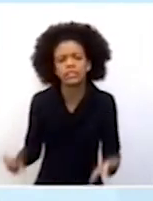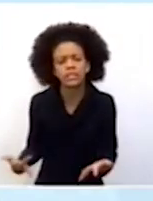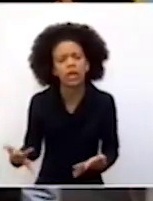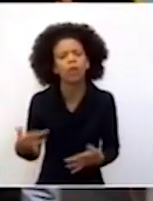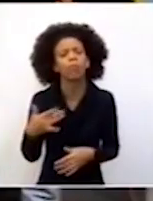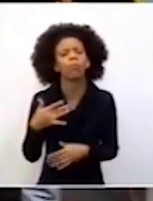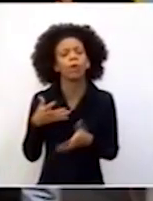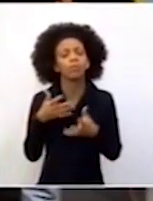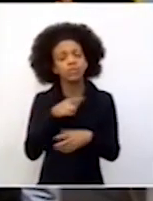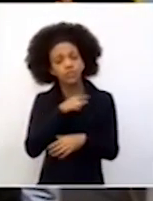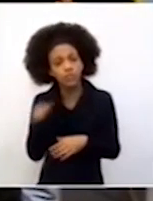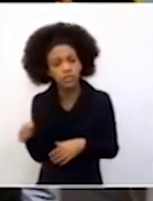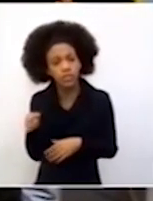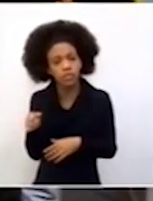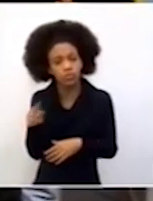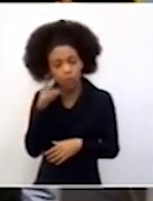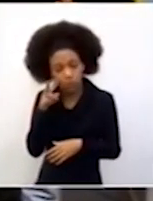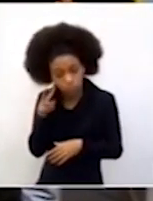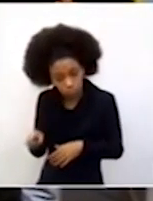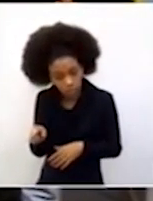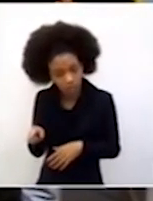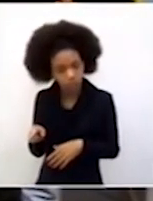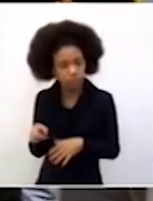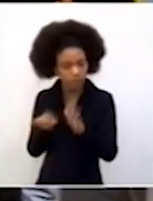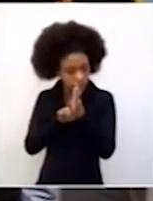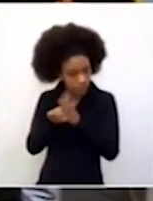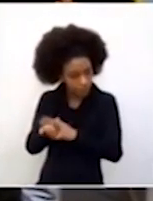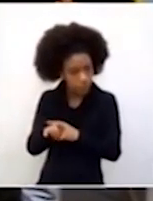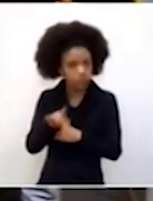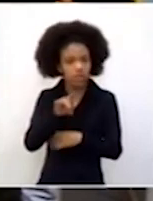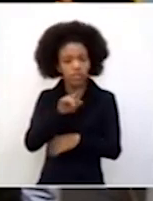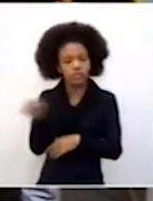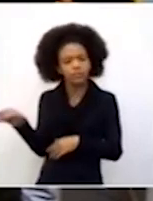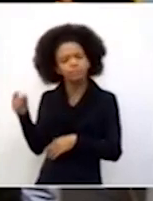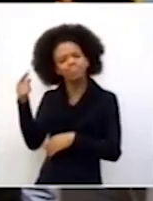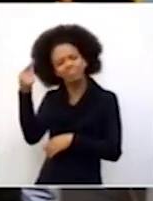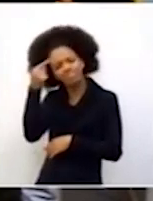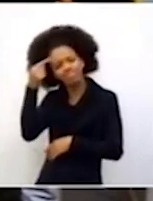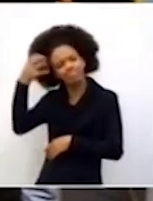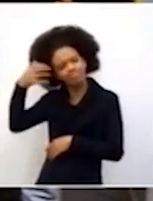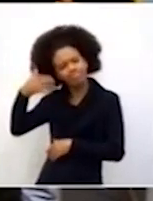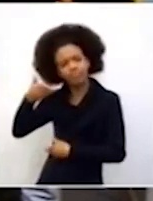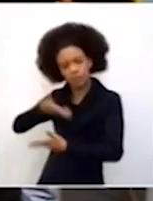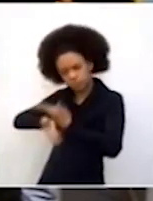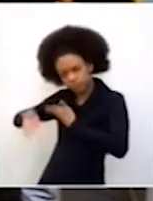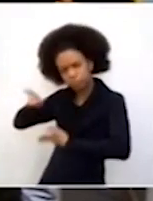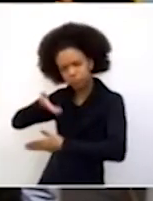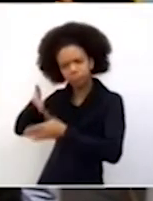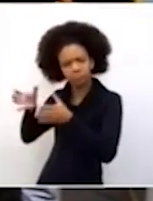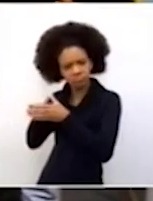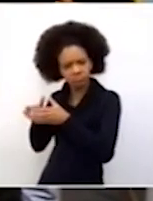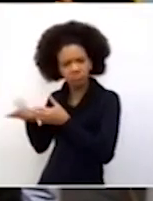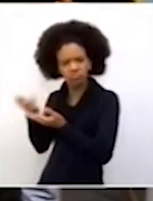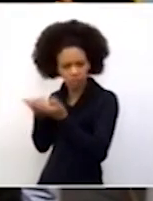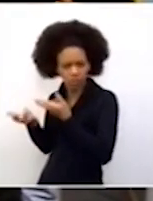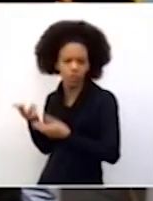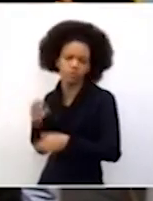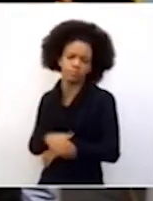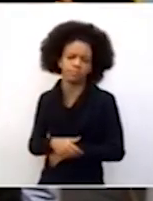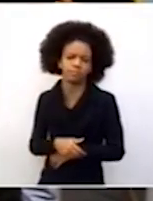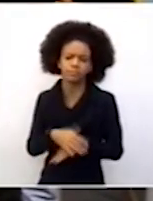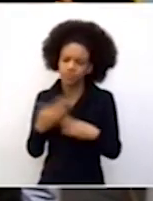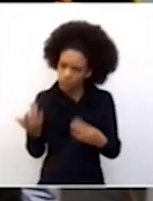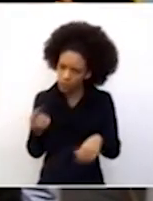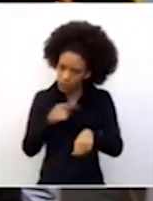vocês olhassem para essa questão que nós colocamos aí e refletissem e aí colaborassem com as respostas no chat, tá?